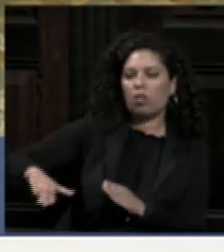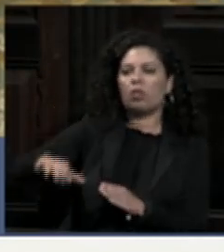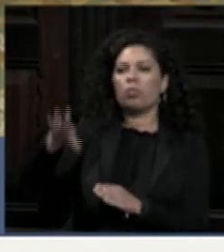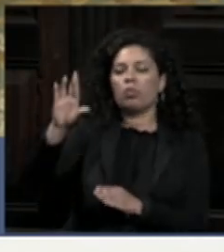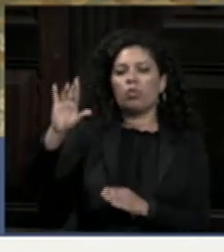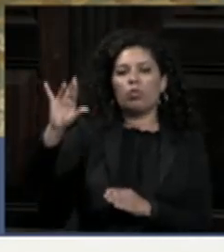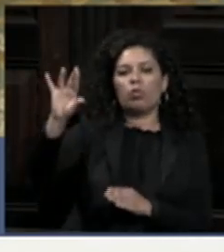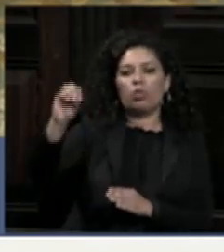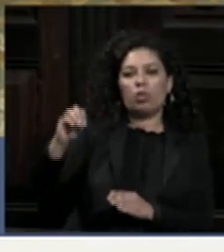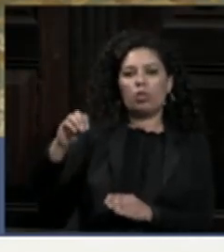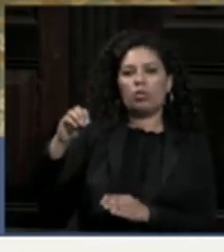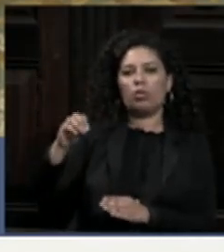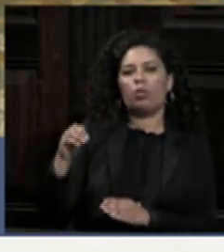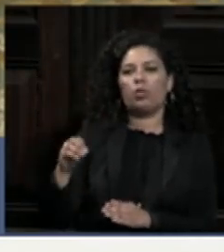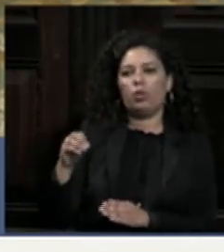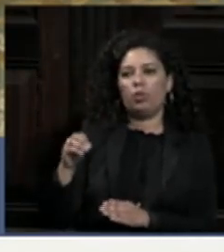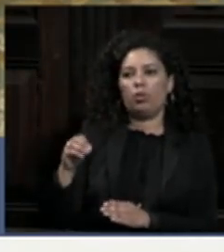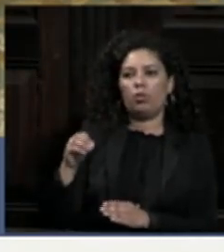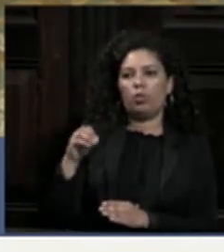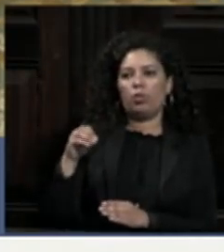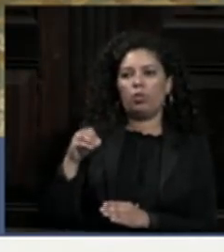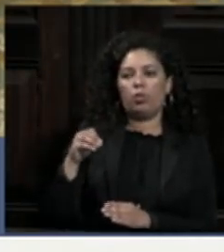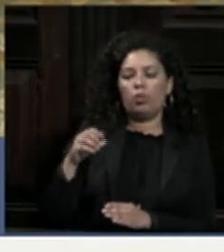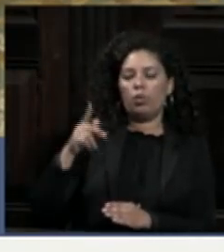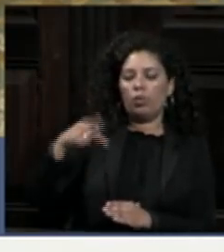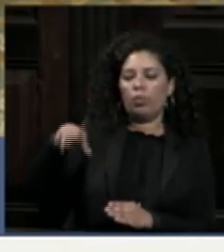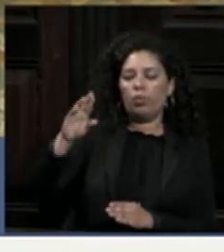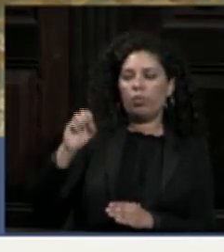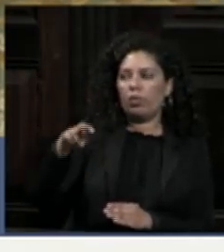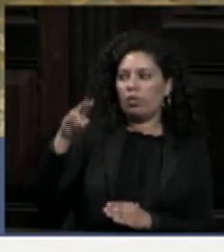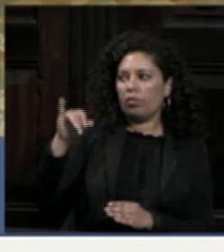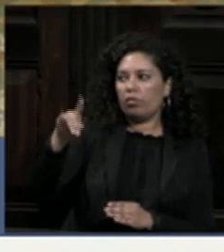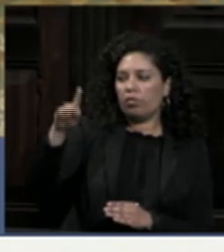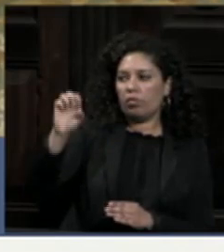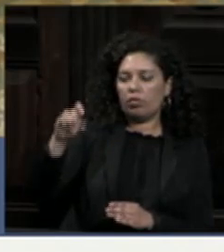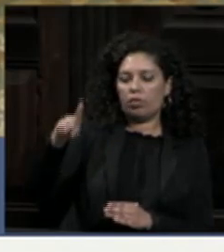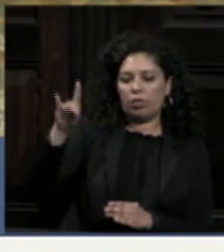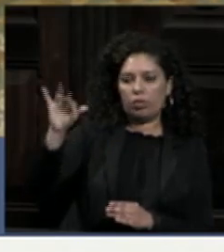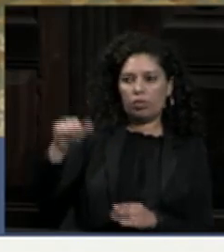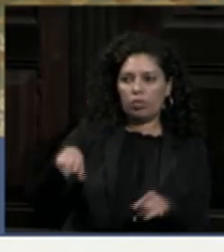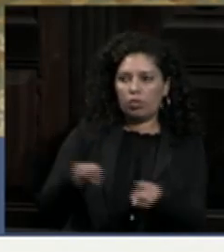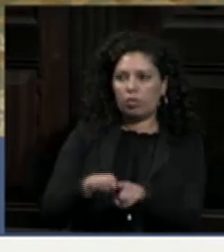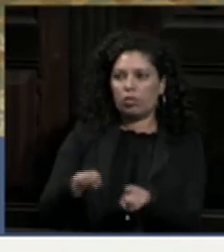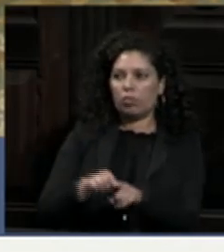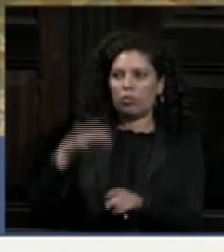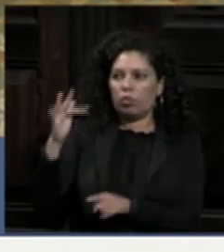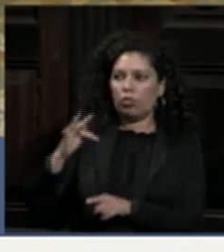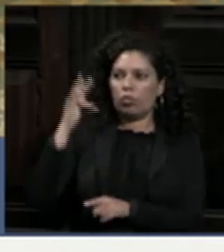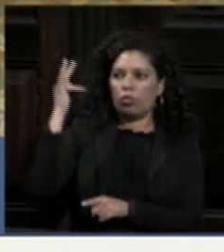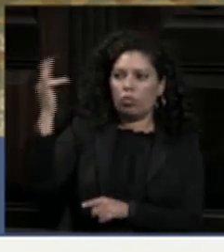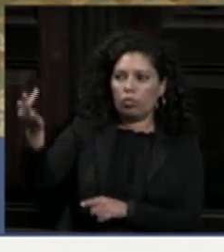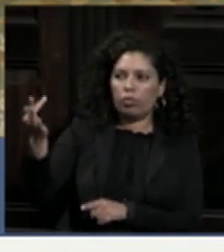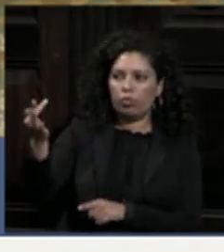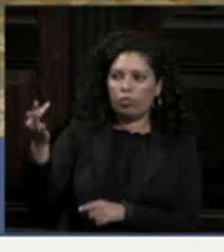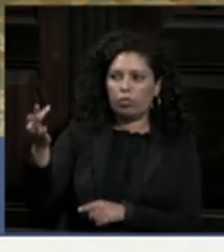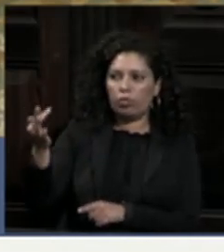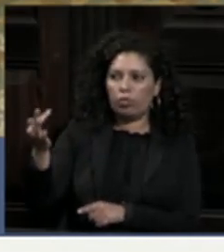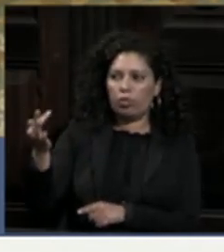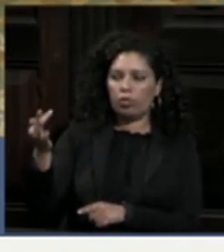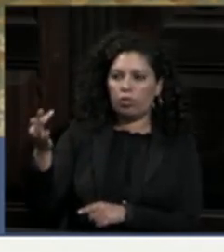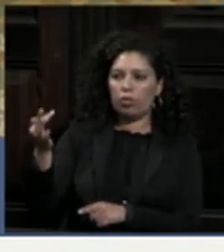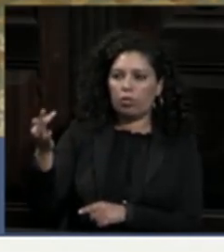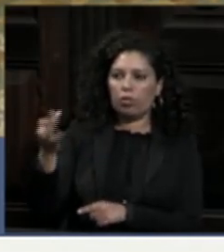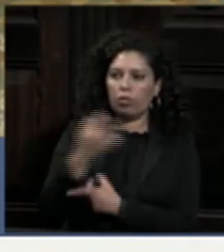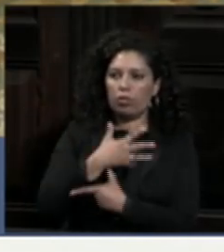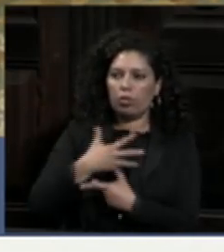o fundo único mas também as futuras compensações da lei kandir consoante projeto